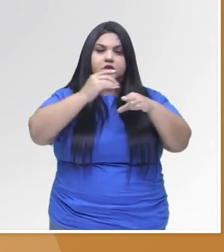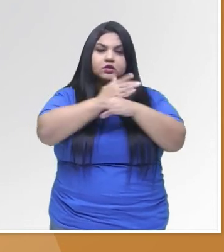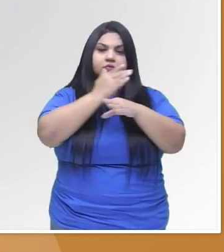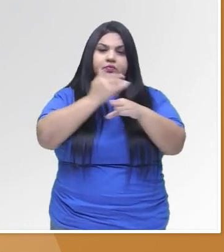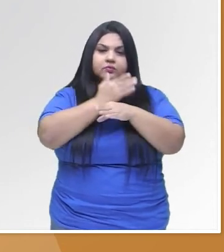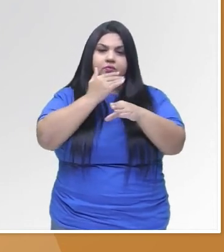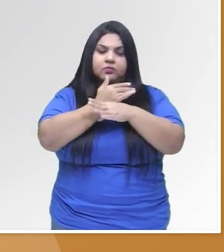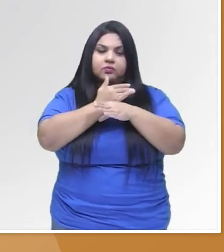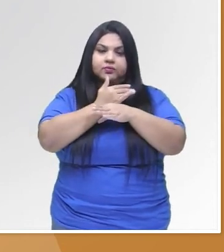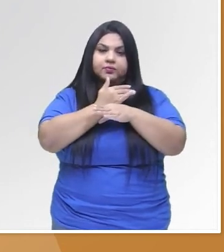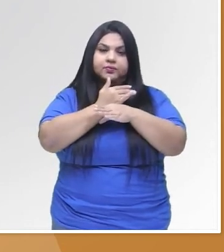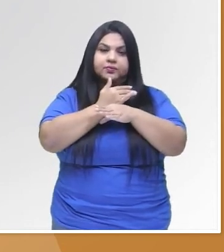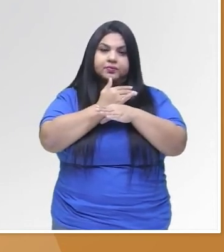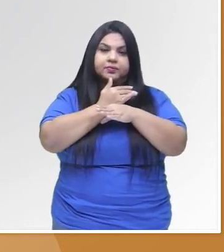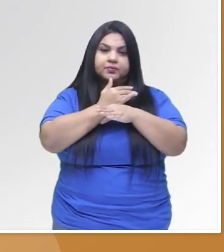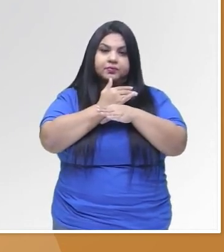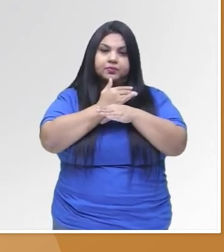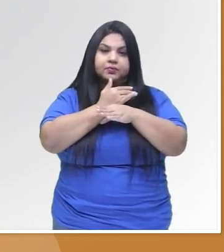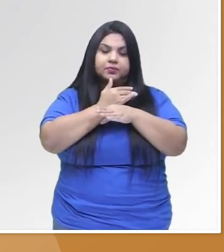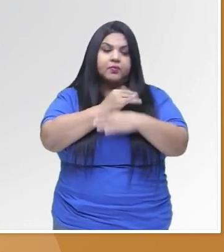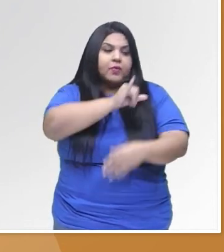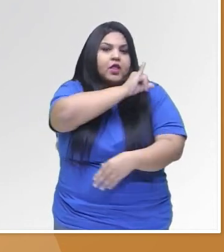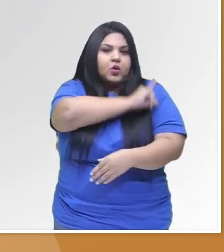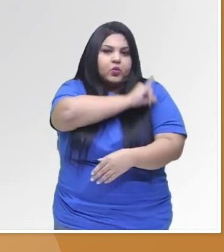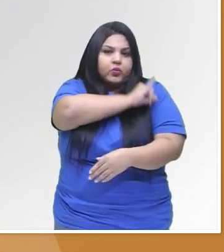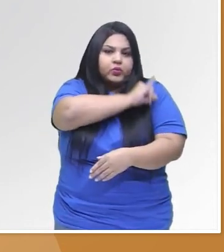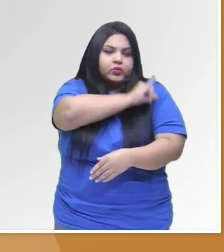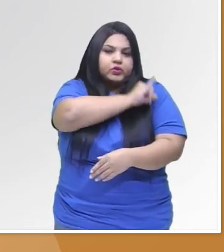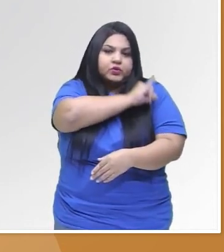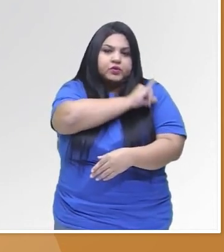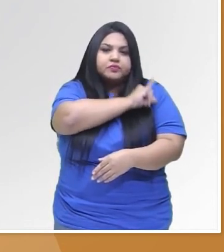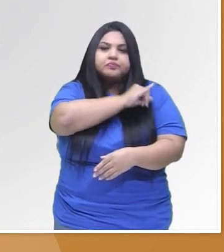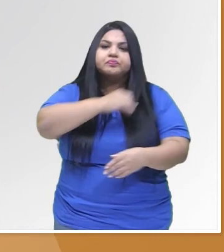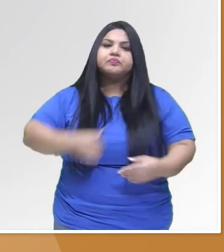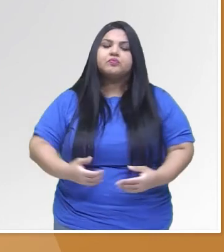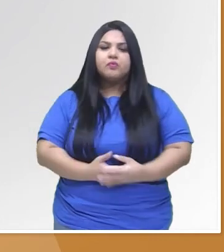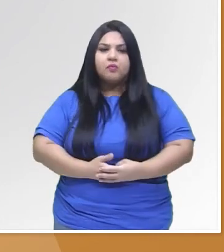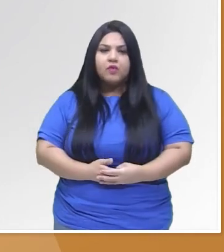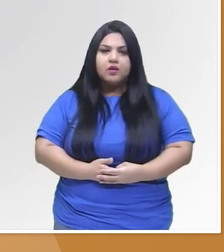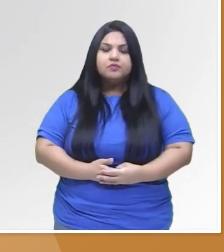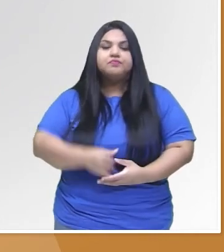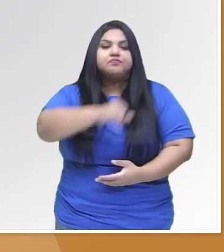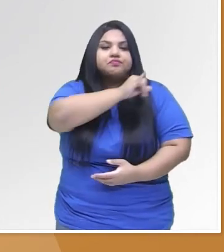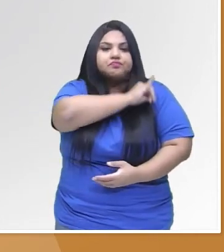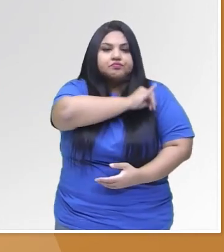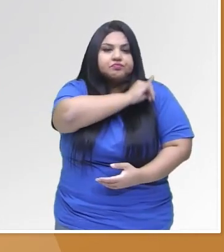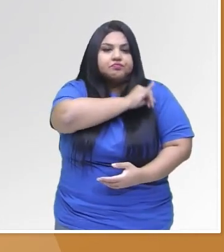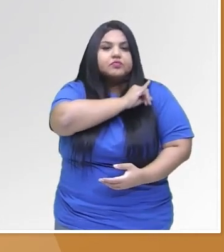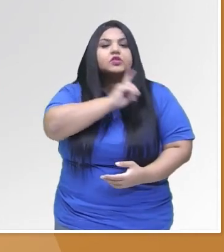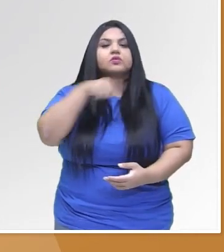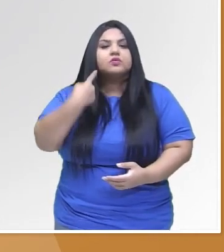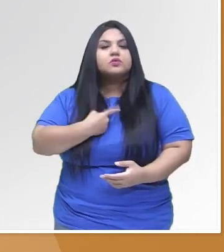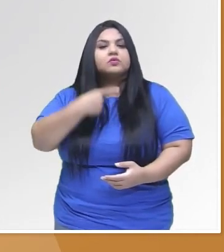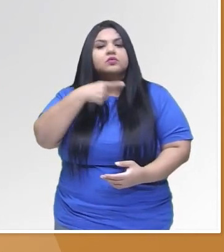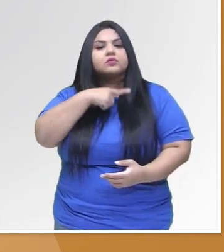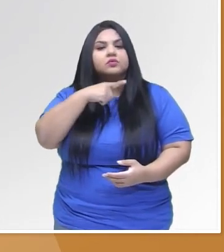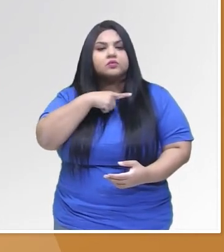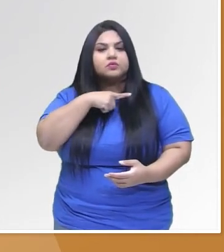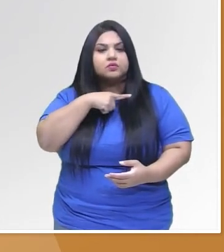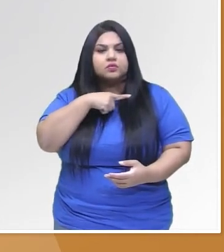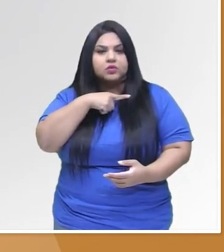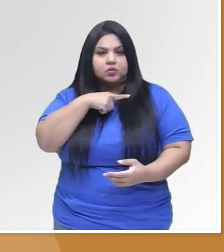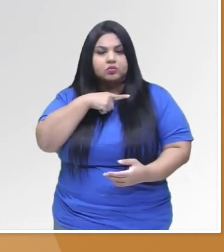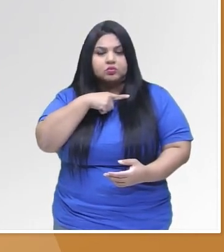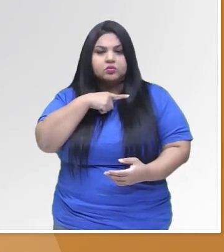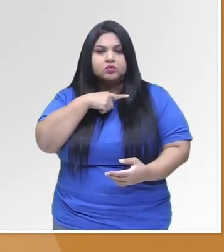do centro-sul do Brasil, é a cidade do Rio de Janeiro. Vamos lá. No Rio de Janeiro, nós temos aí, não só o